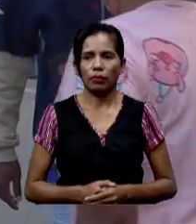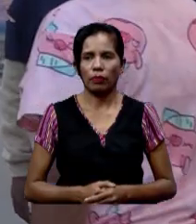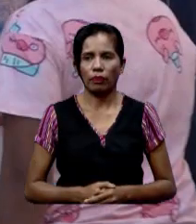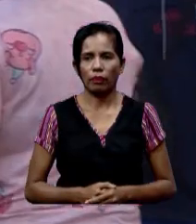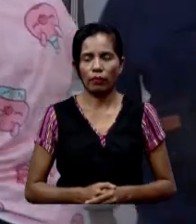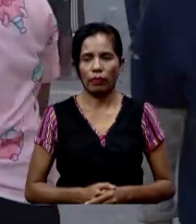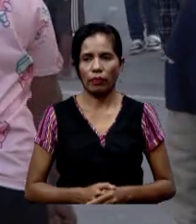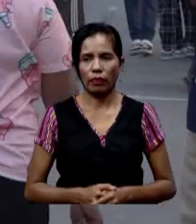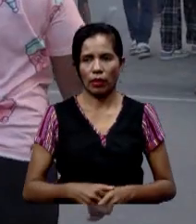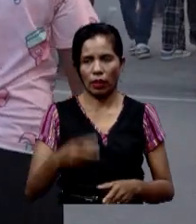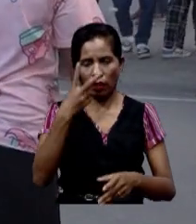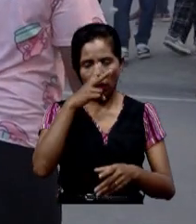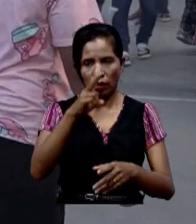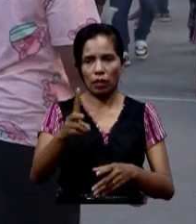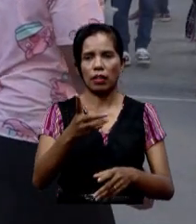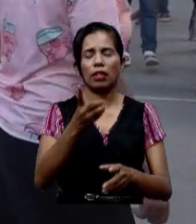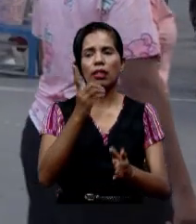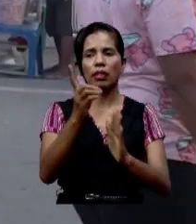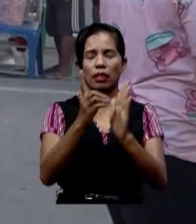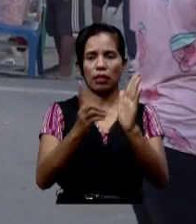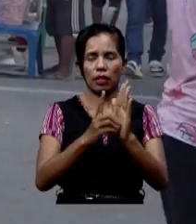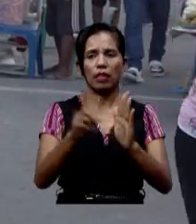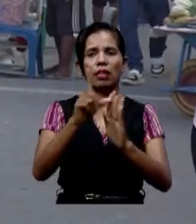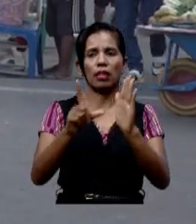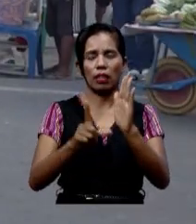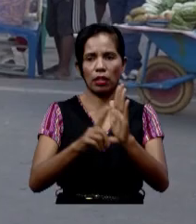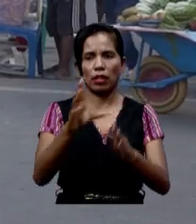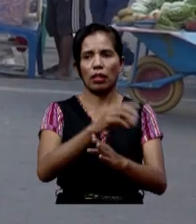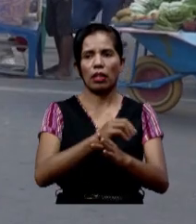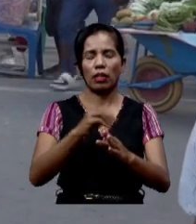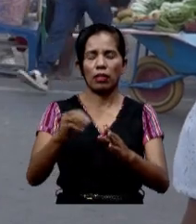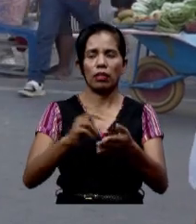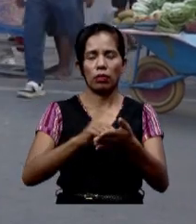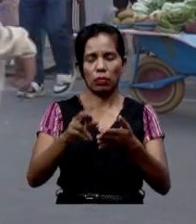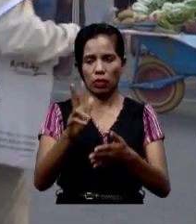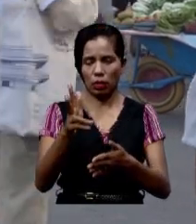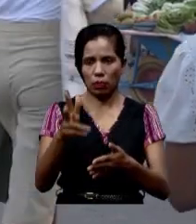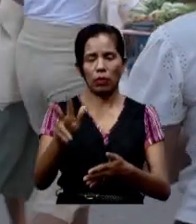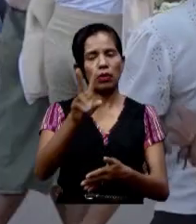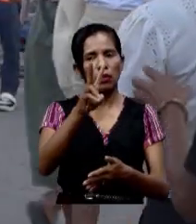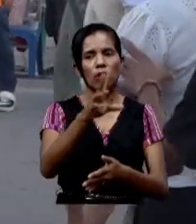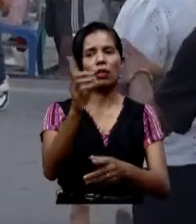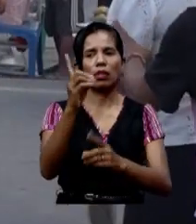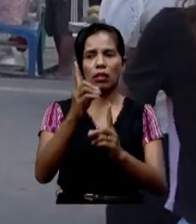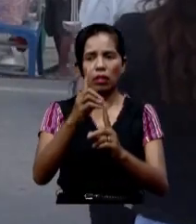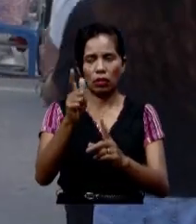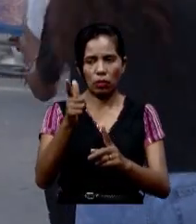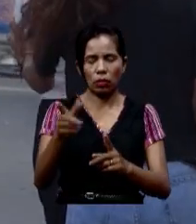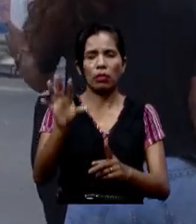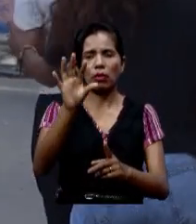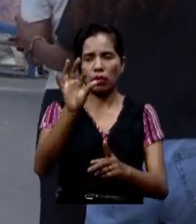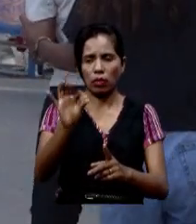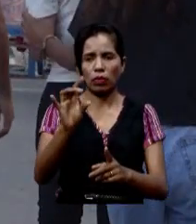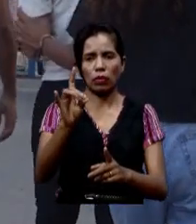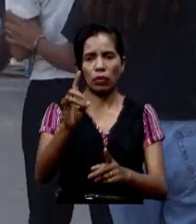Ouvintes no telespectadores, decreto lei no ordem público número tolo nolo recintolo, loron ronolo restringito